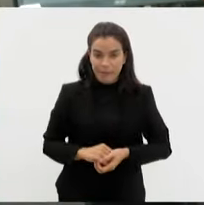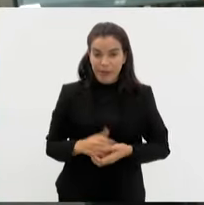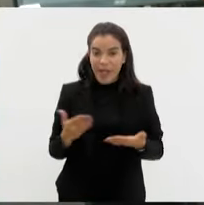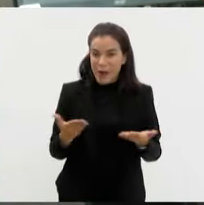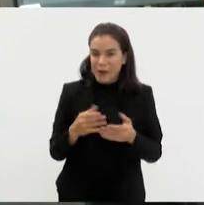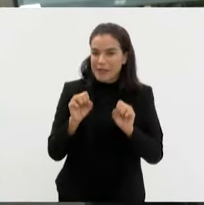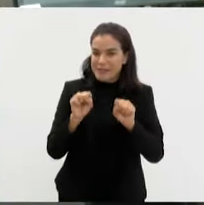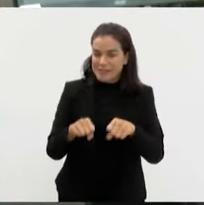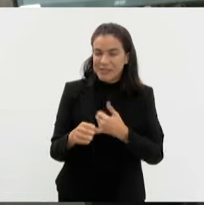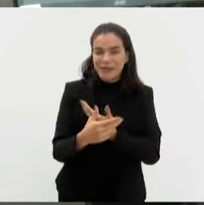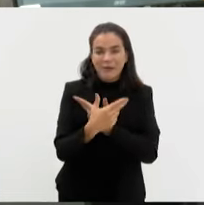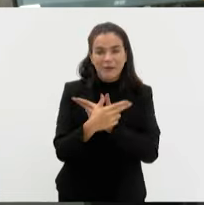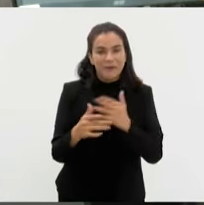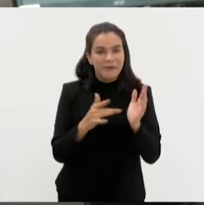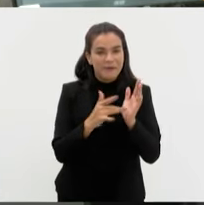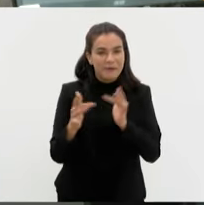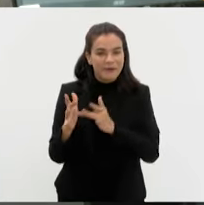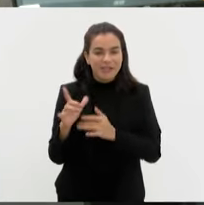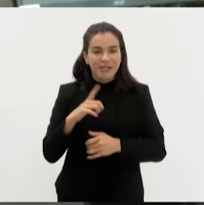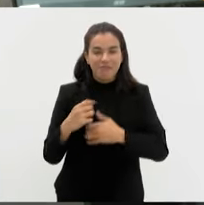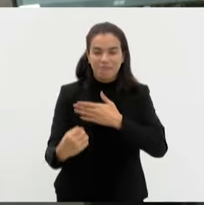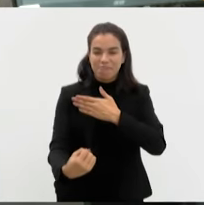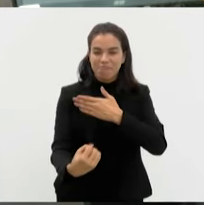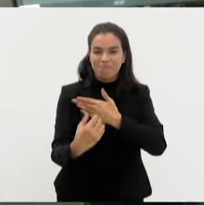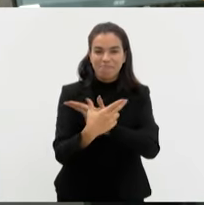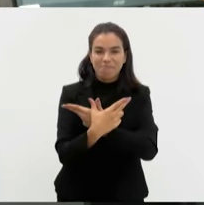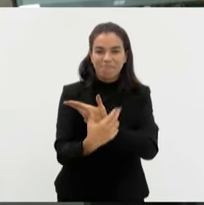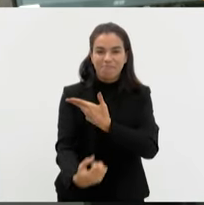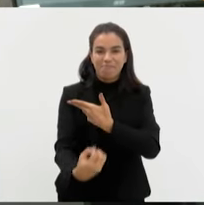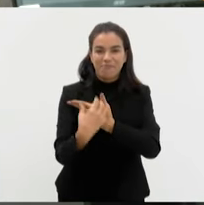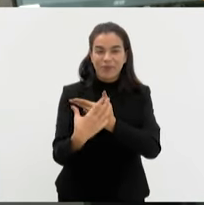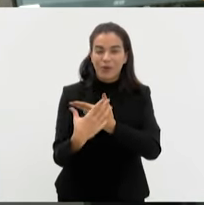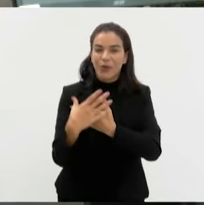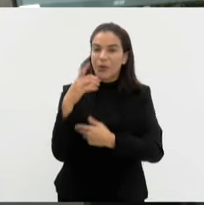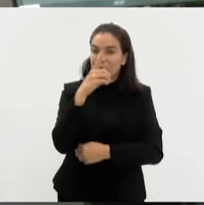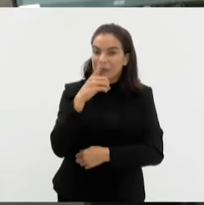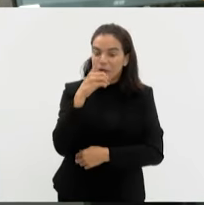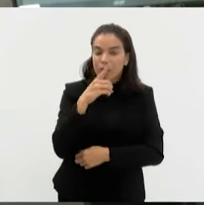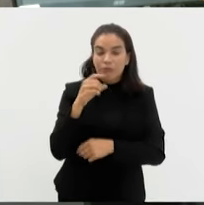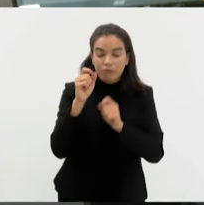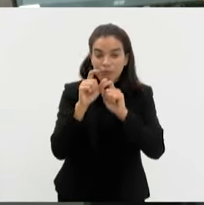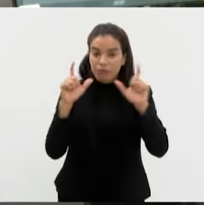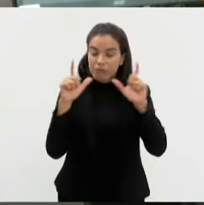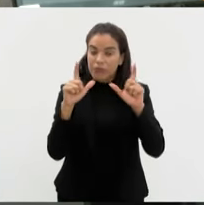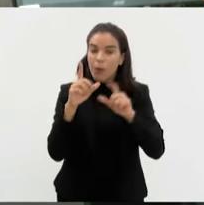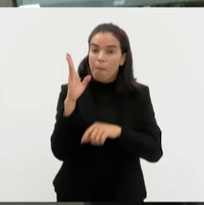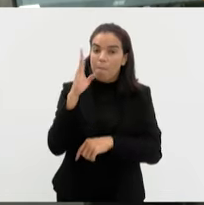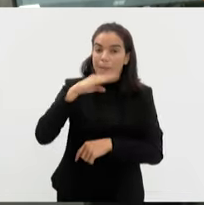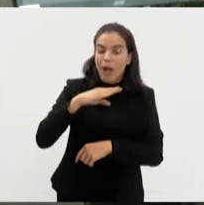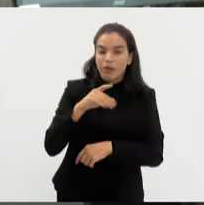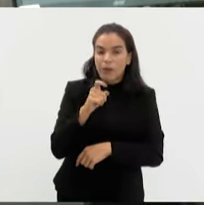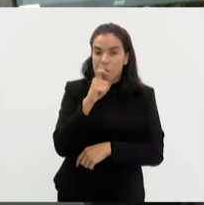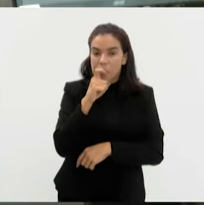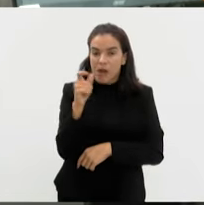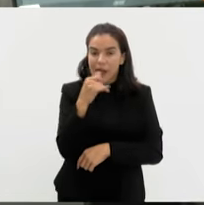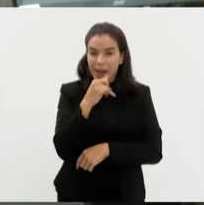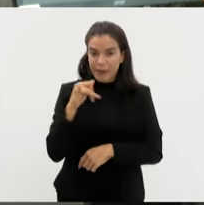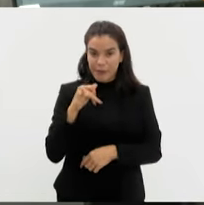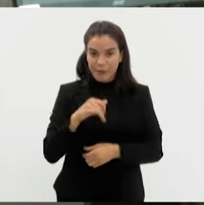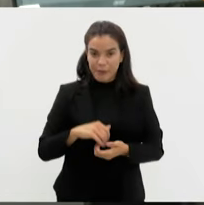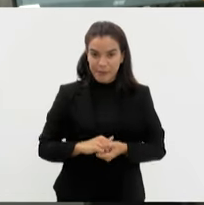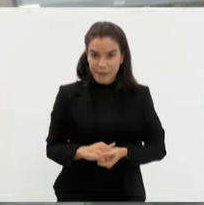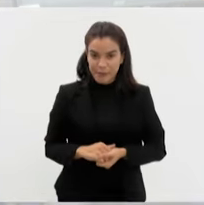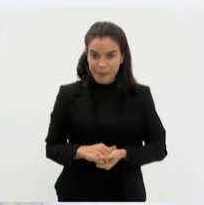agora sim, o Cristo Redentor ganhou iluminação especial nesse domingo como alerta para os males provocados pelo uso de cigarros